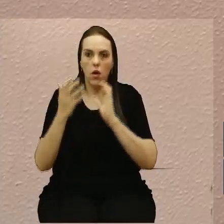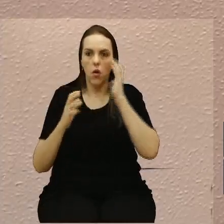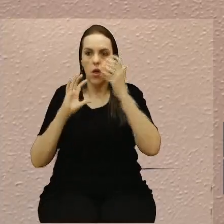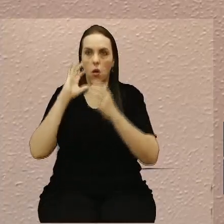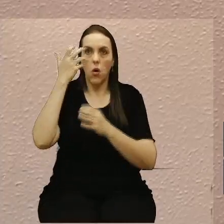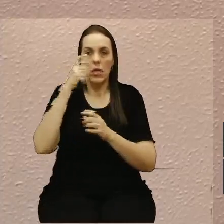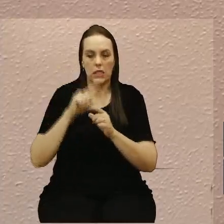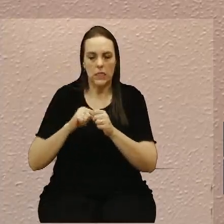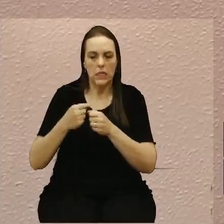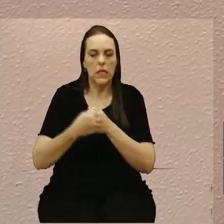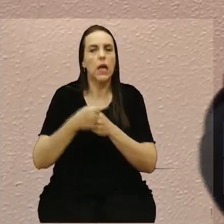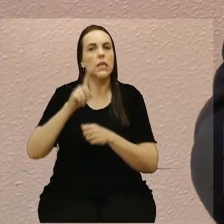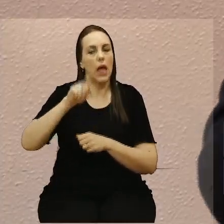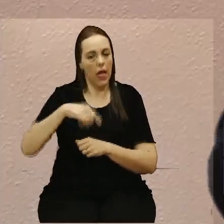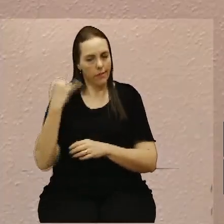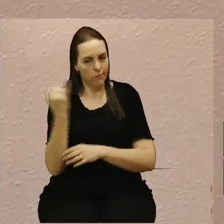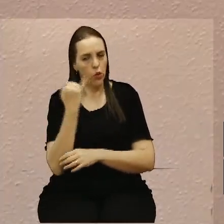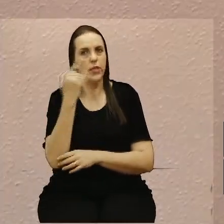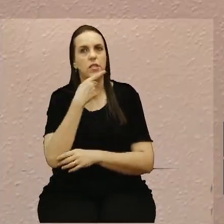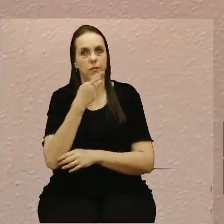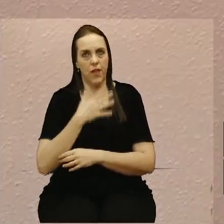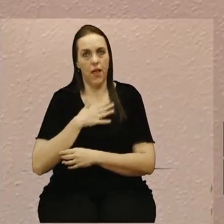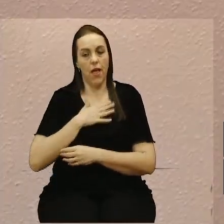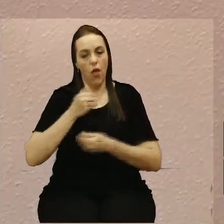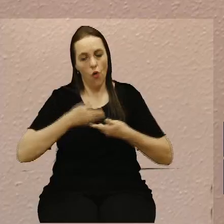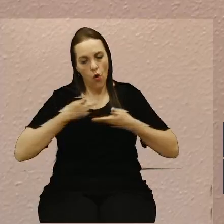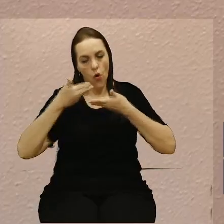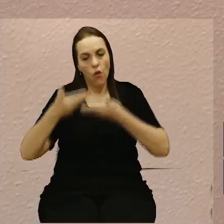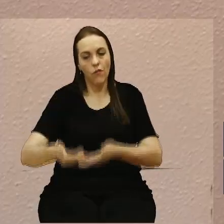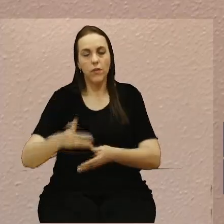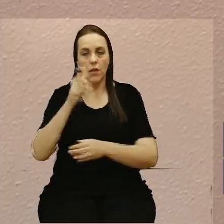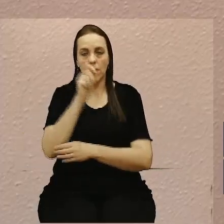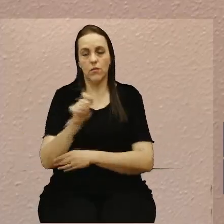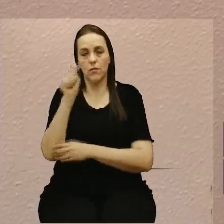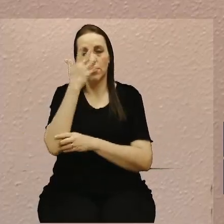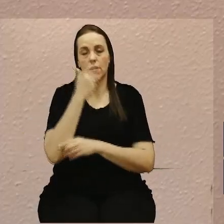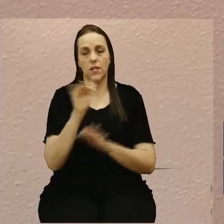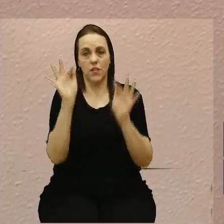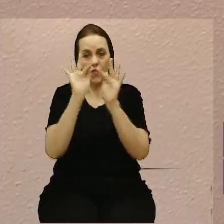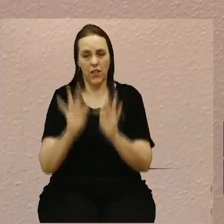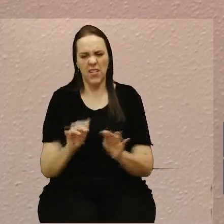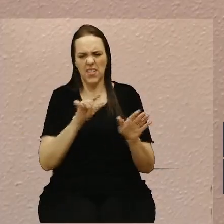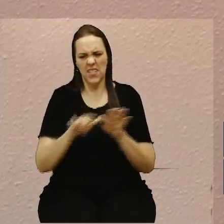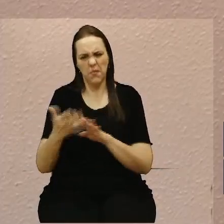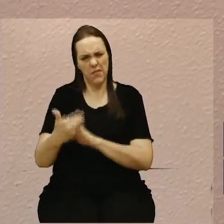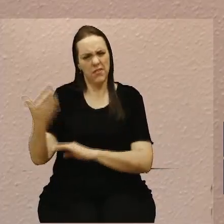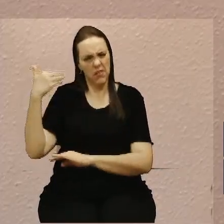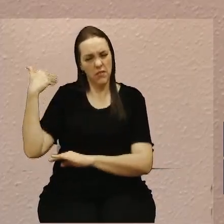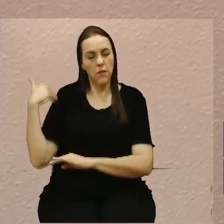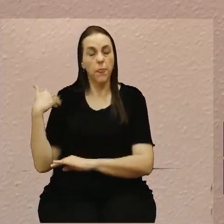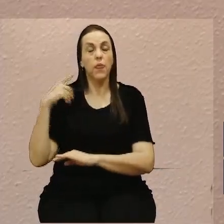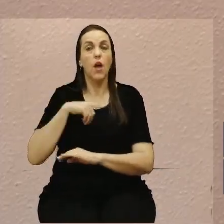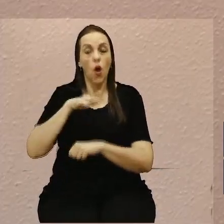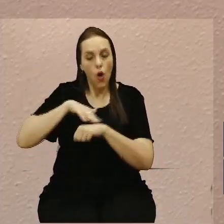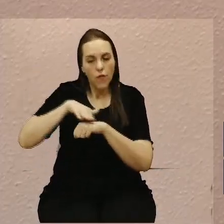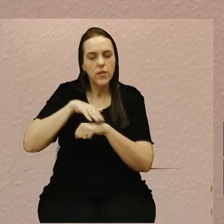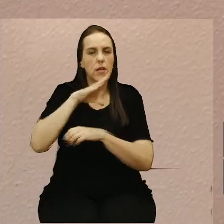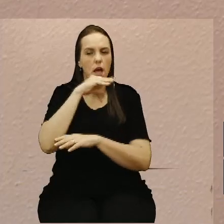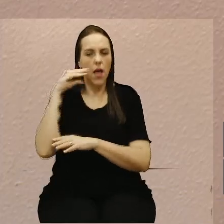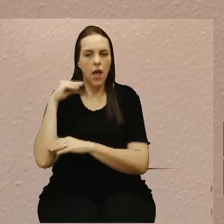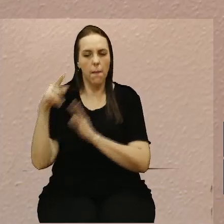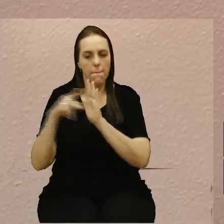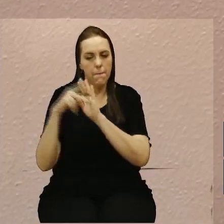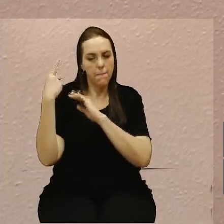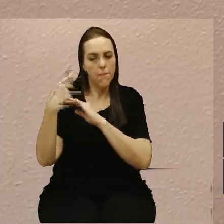cidade, é importante dizer, colegas, eu fui convidada pela Associação Criança Feliz há algumas semanas atrás para conversar com os adolescentes daquela